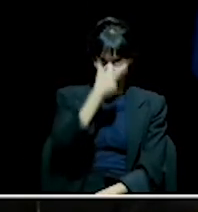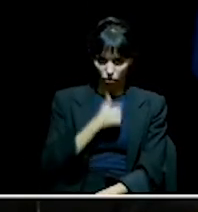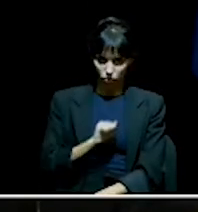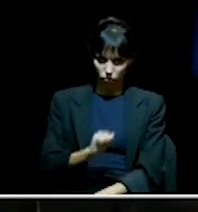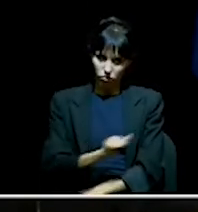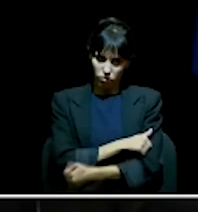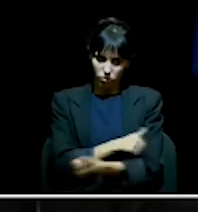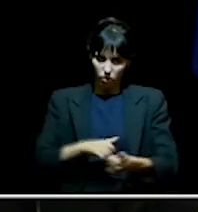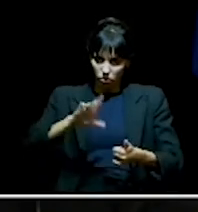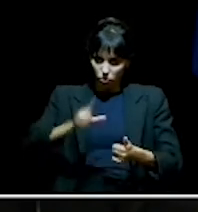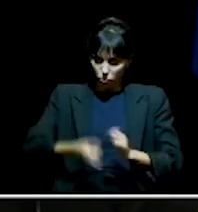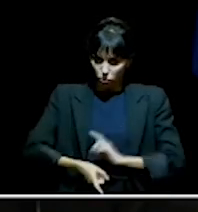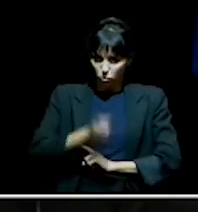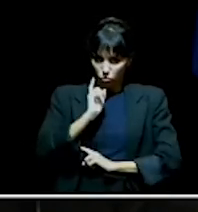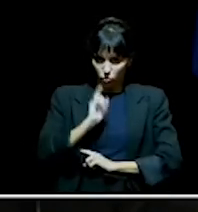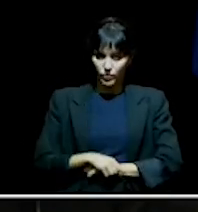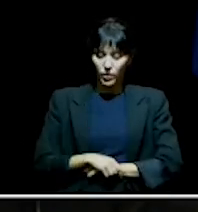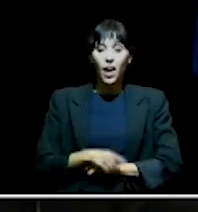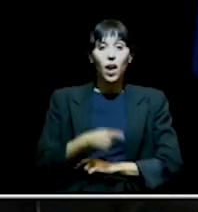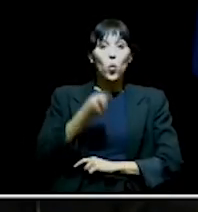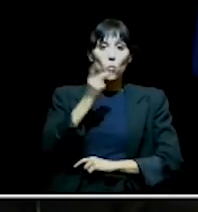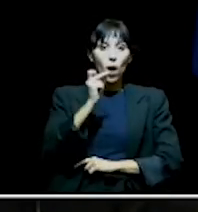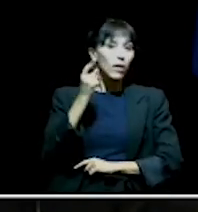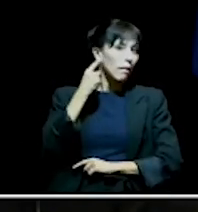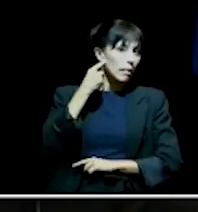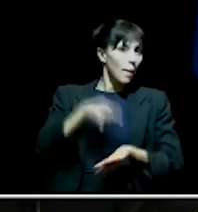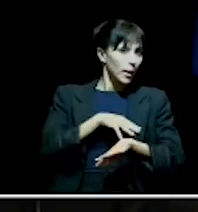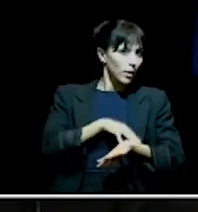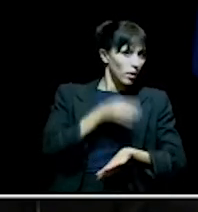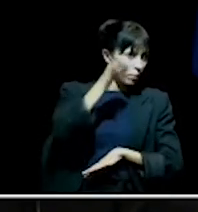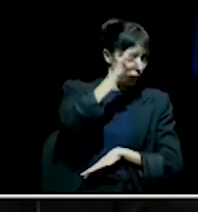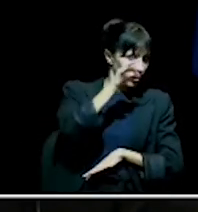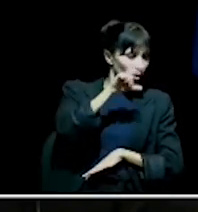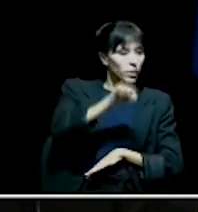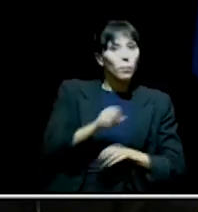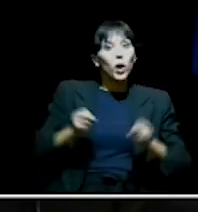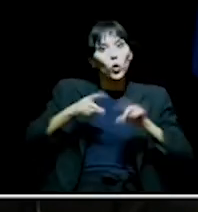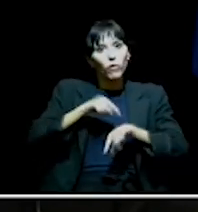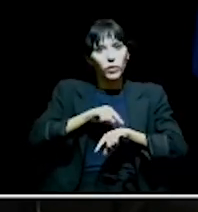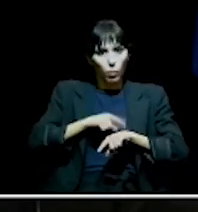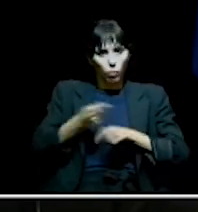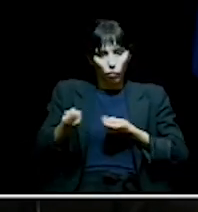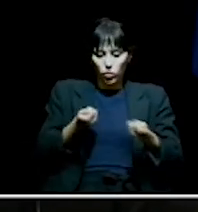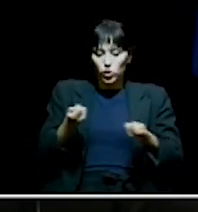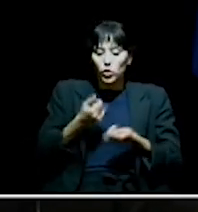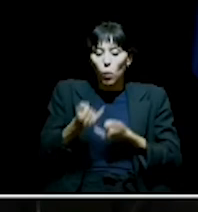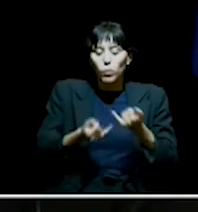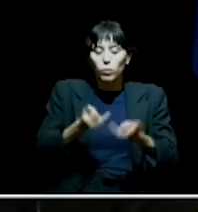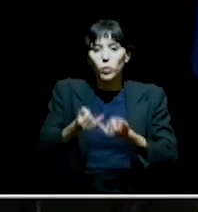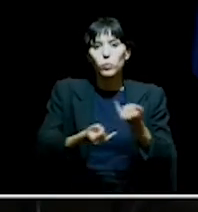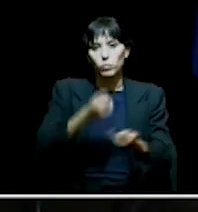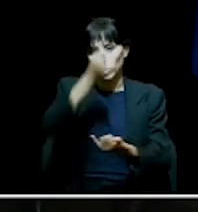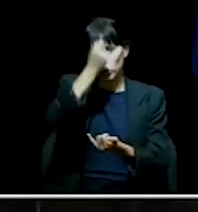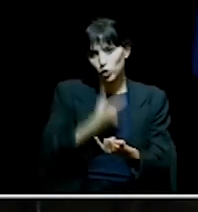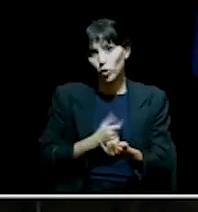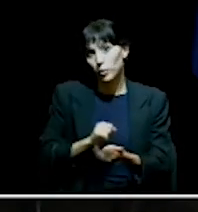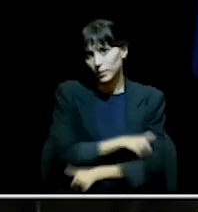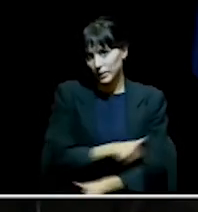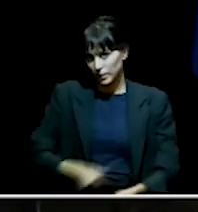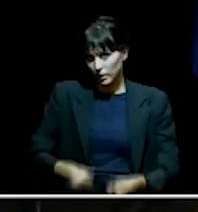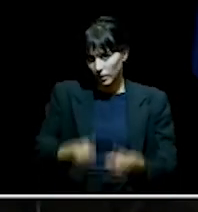destes novos tempos. Faz agora um ano deste mandato de Carlos Moedas e dos seus novos tempos na condução do destino e da história desta